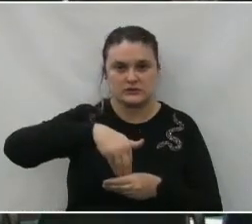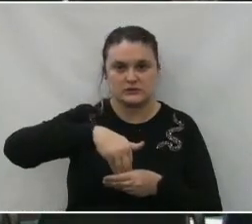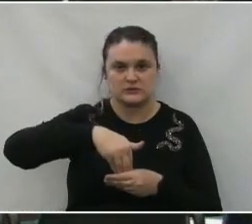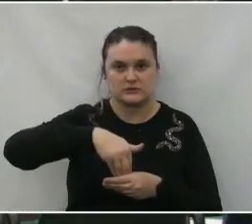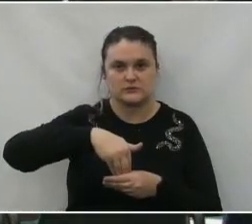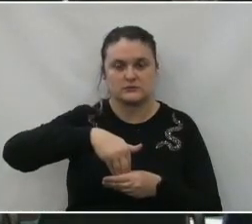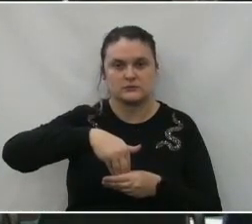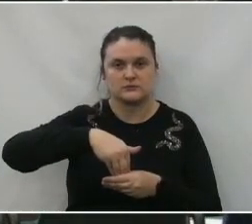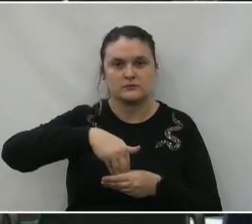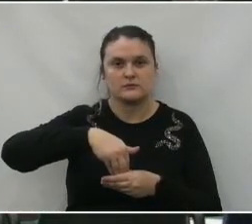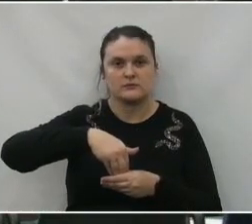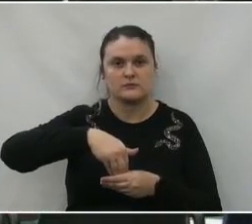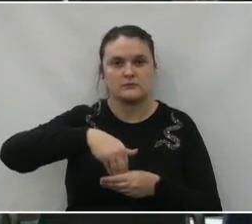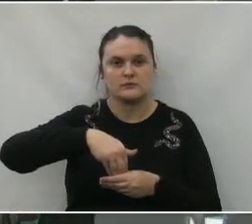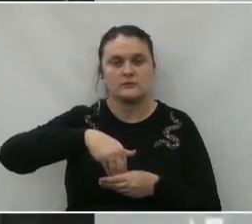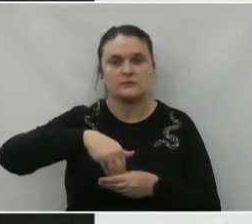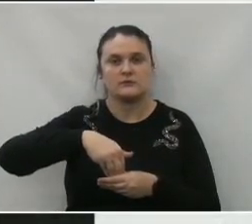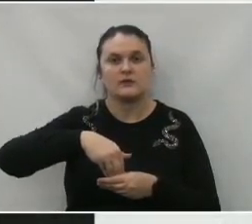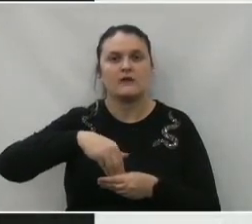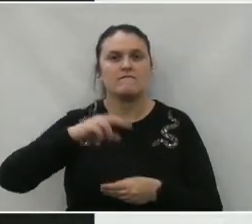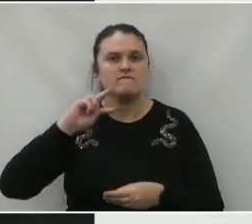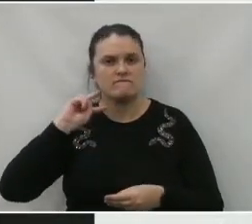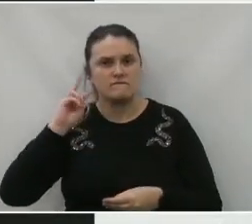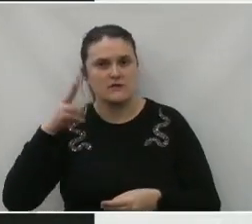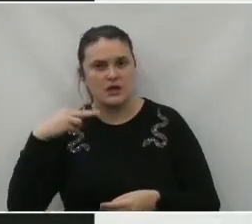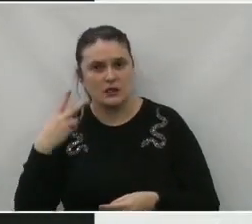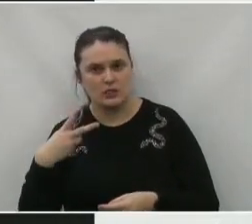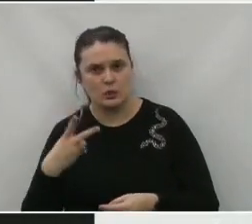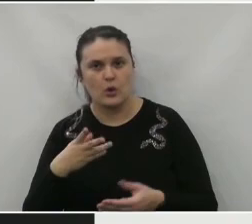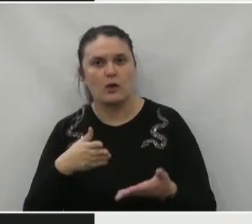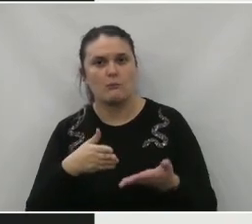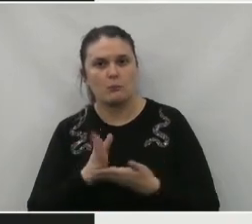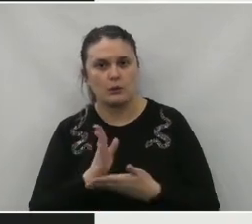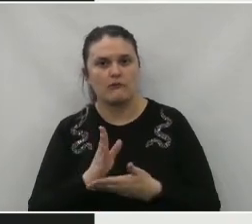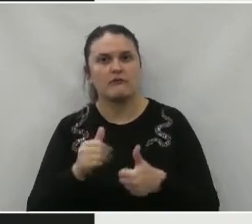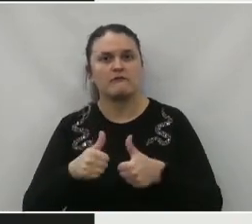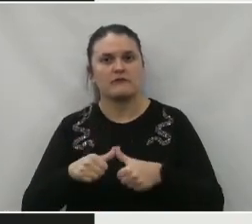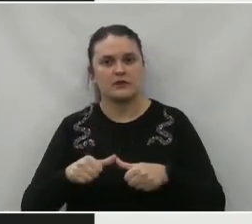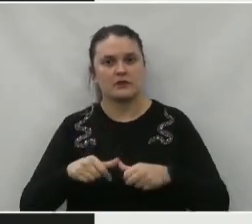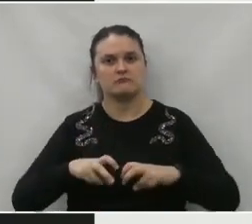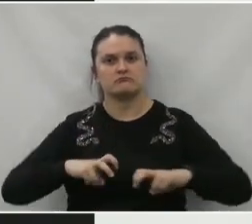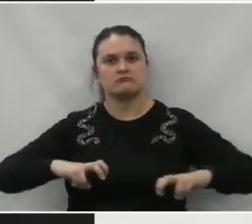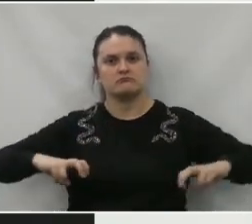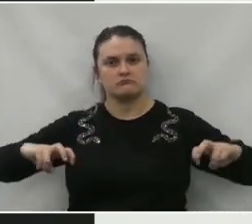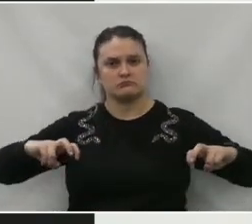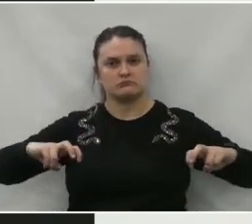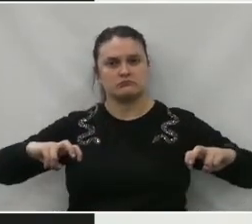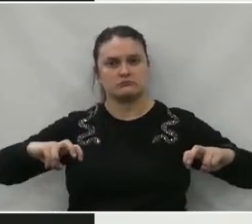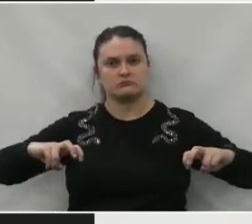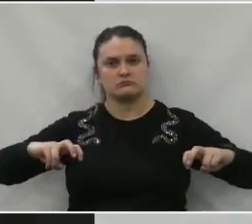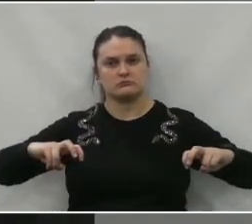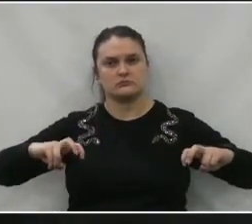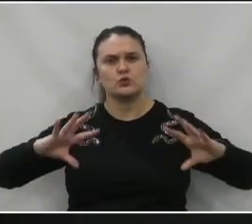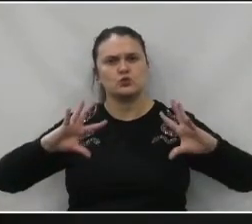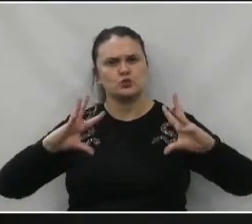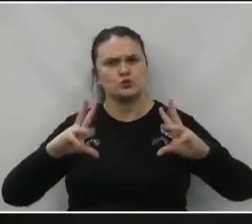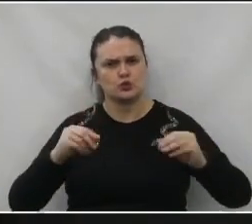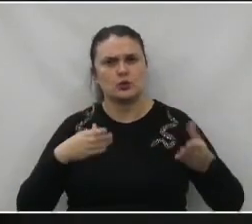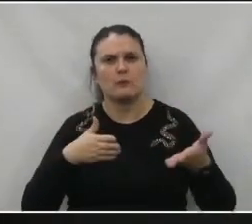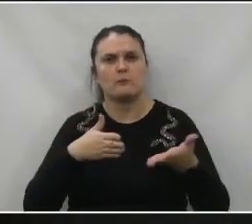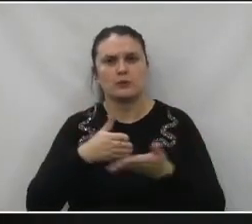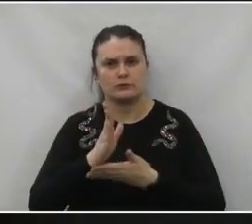Em votação. Senhores vereadores que aprovam, permaneçam como estão. Aprovado